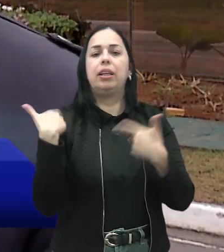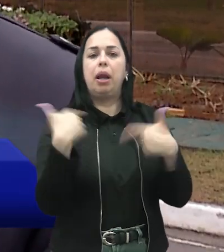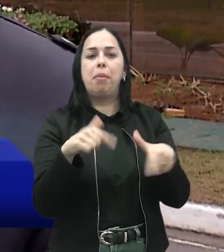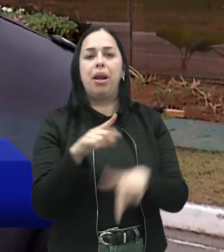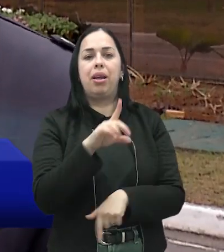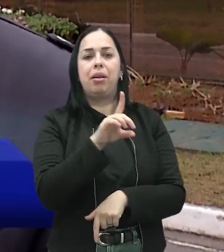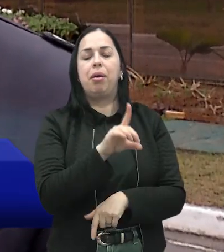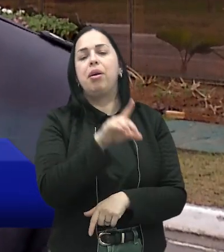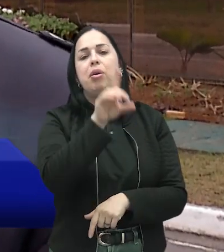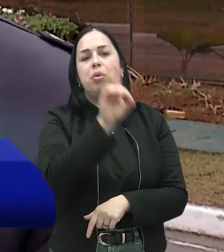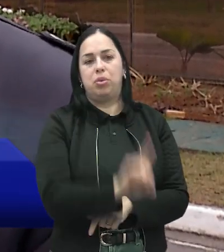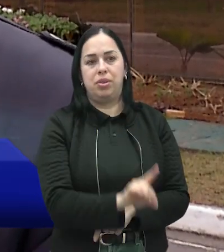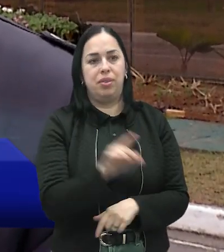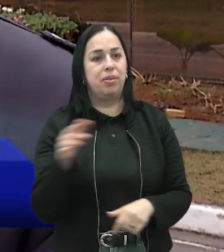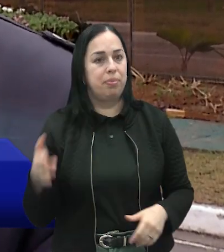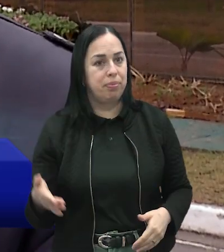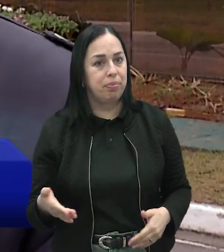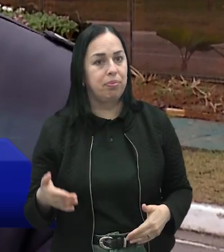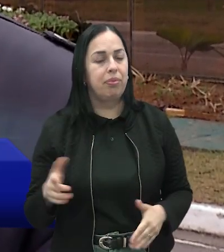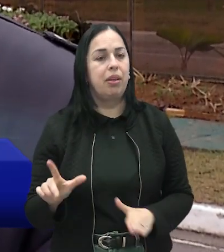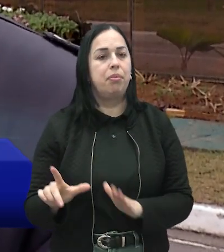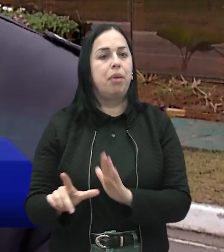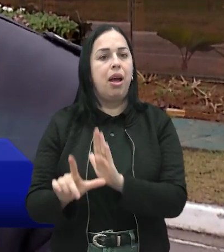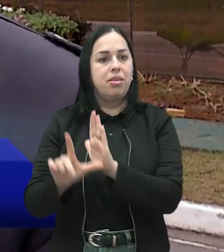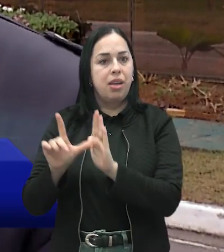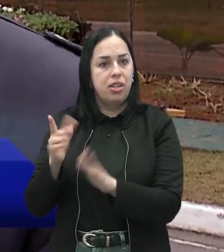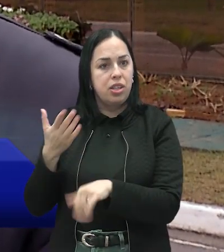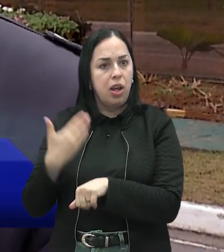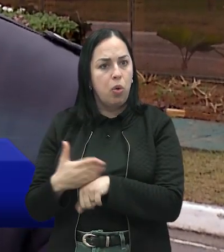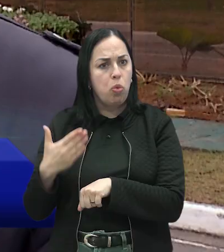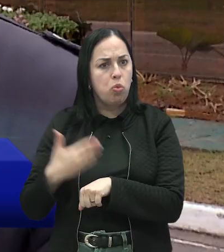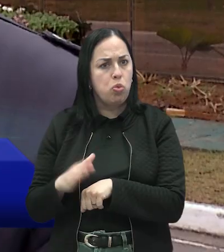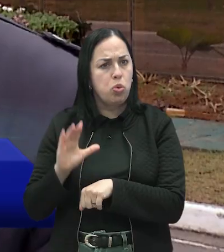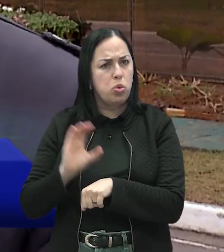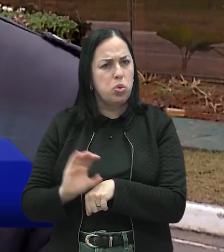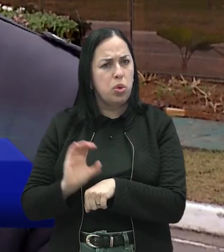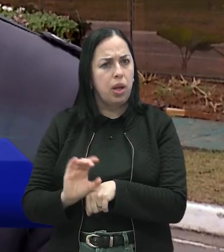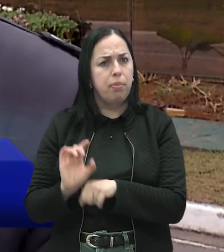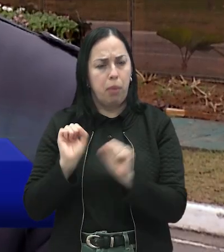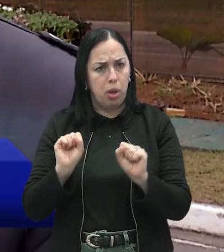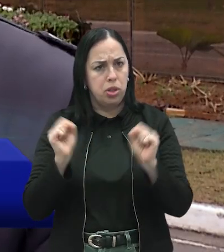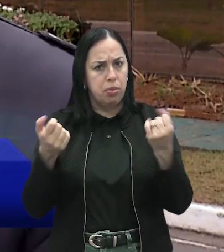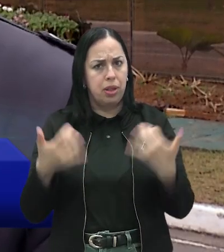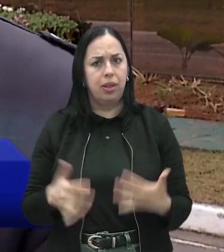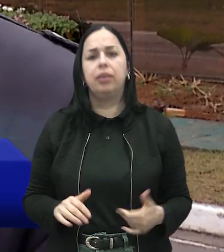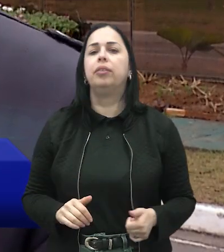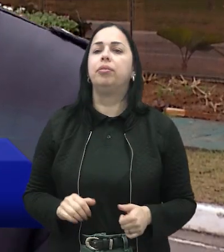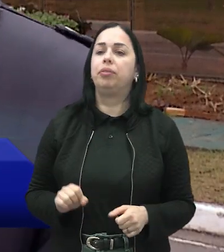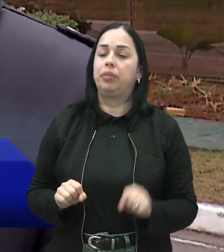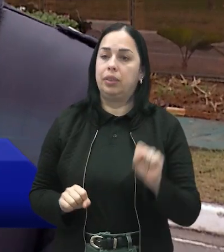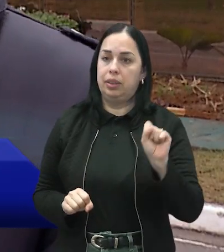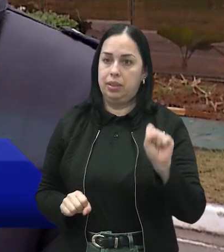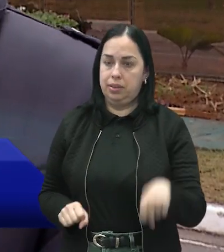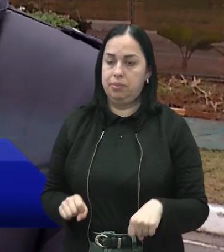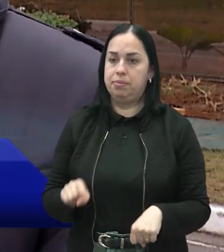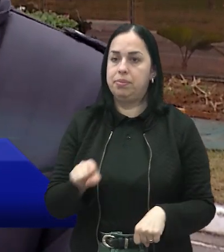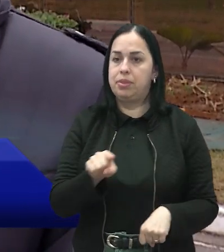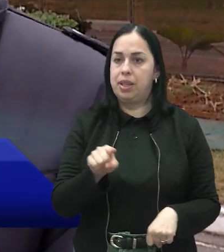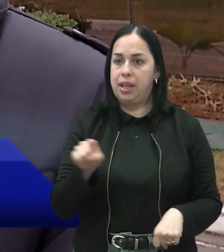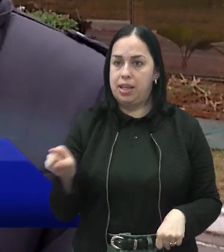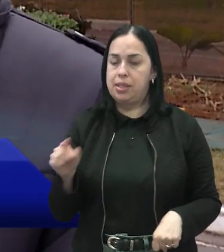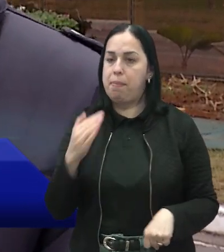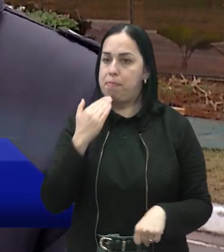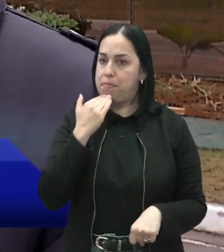PCD. E os selecionados vão ter que fazer um curso antes dessas aulas começarem. Você pode falar um pouquinho melhor para a gente? Sim,